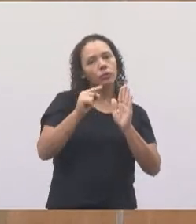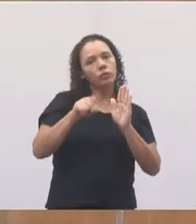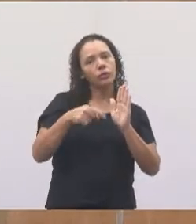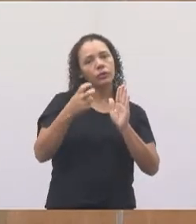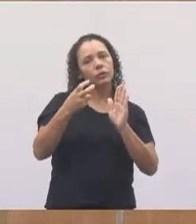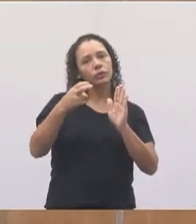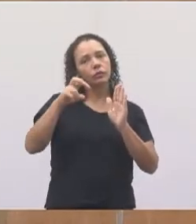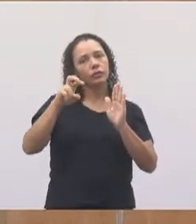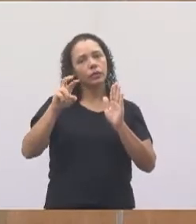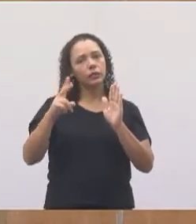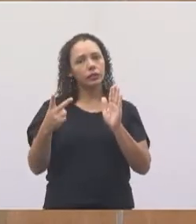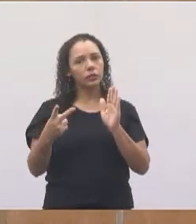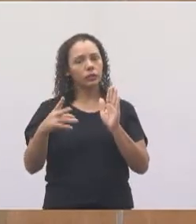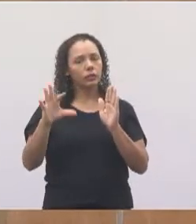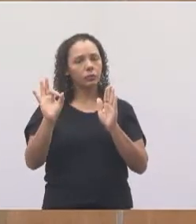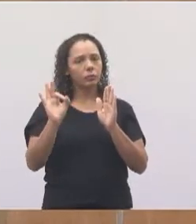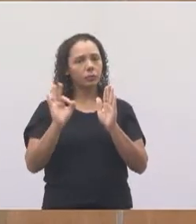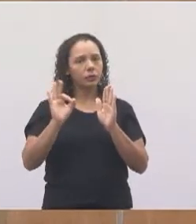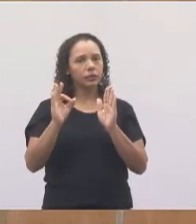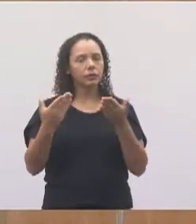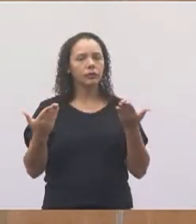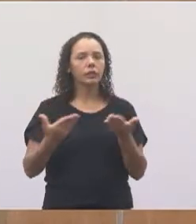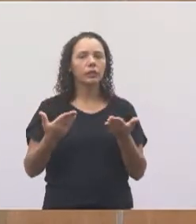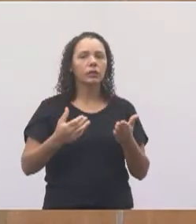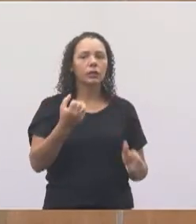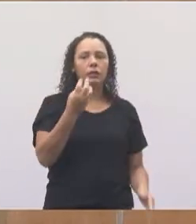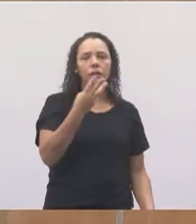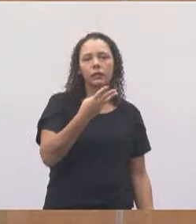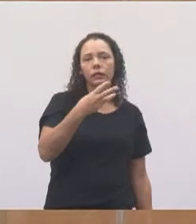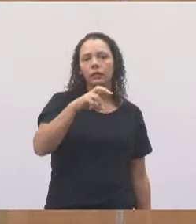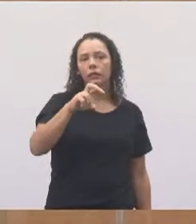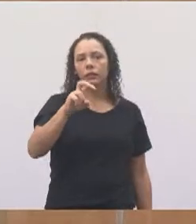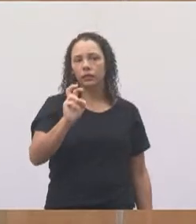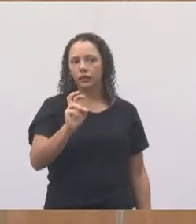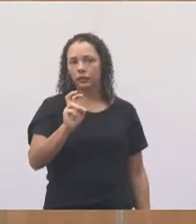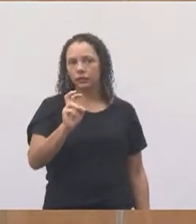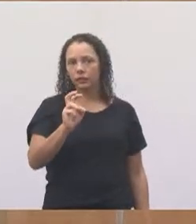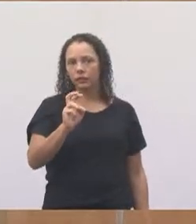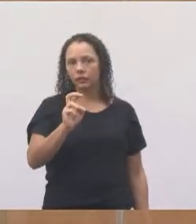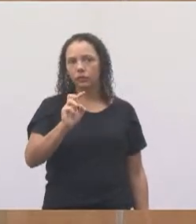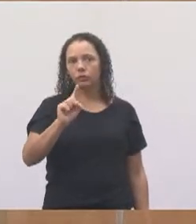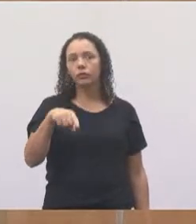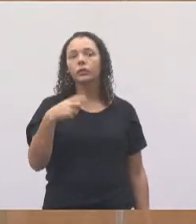1,52%, caindo para 35% e